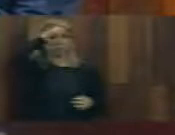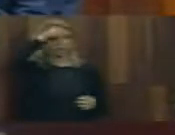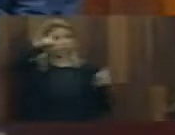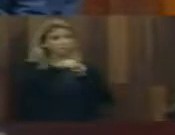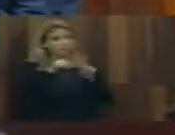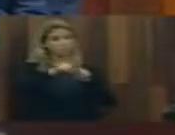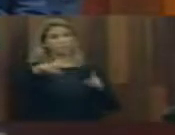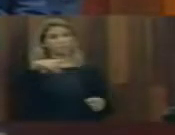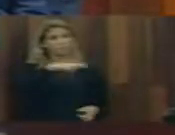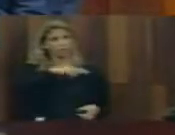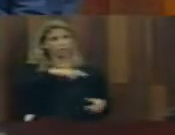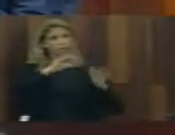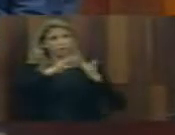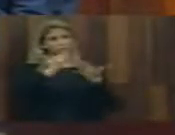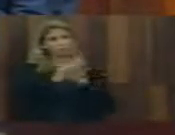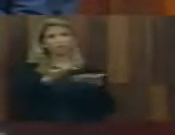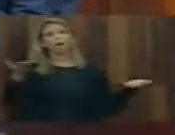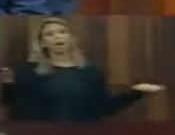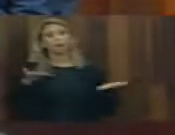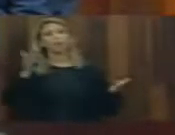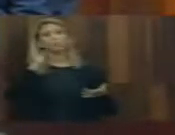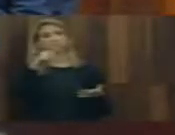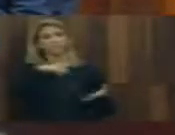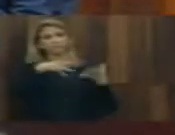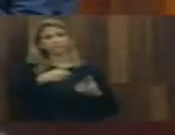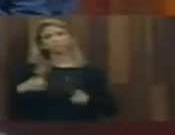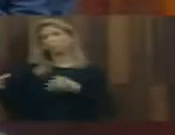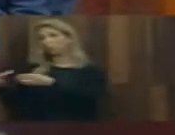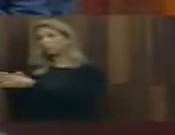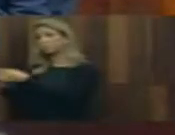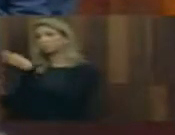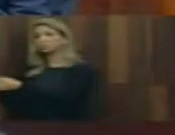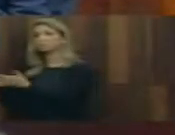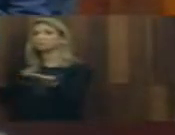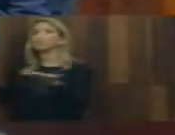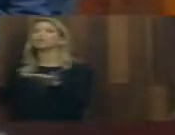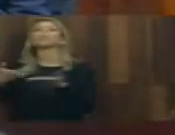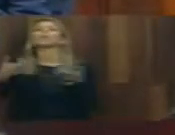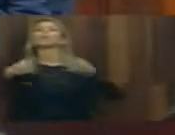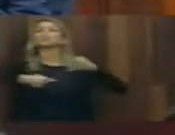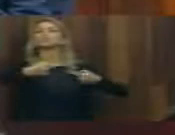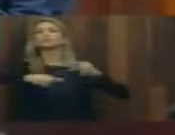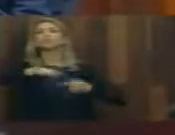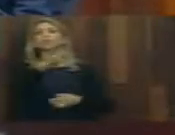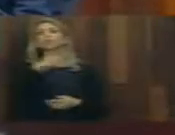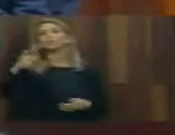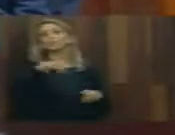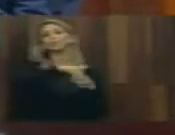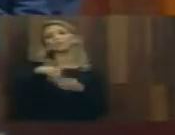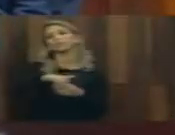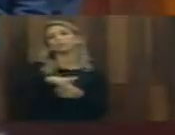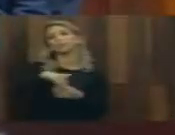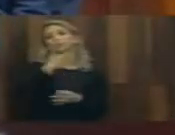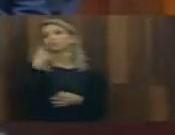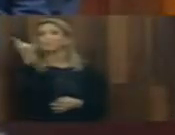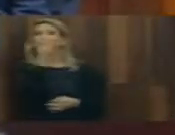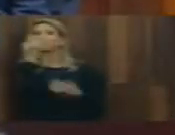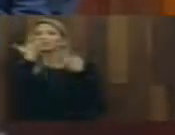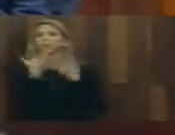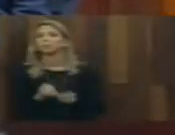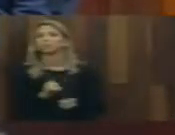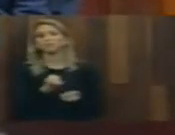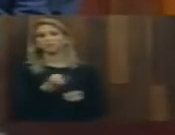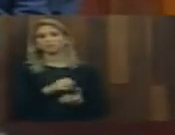Parecer é favorável da CCJ. Em discussão, o parecer. Não havendo quem queira discutir, em votação, os favoráveis permaneçam como